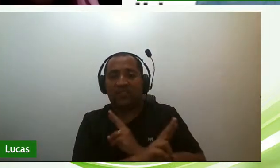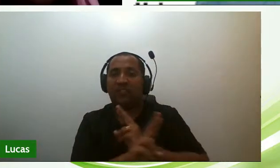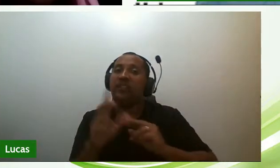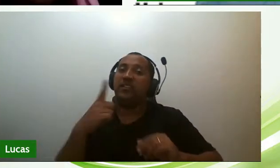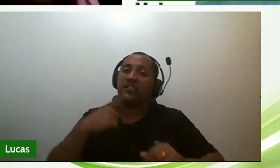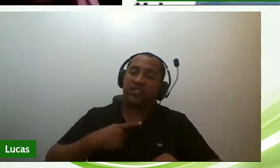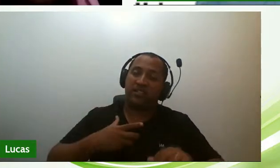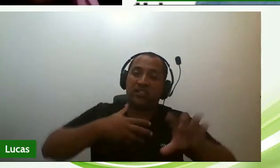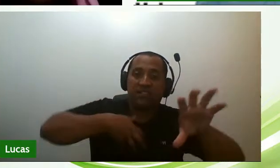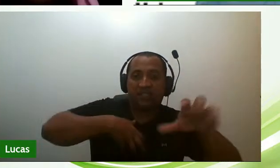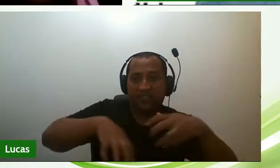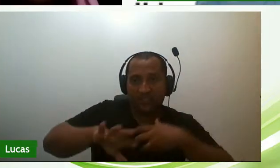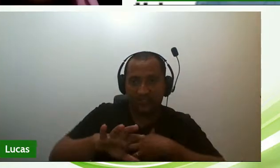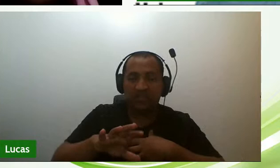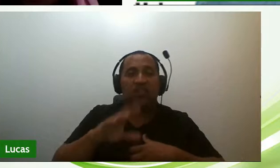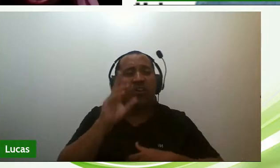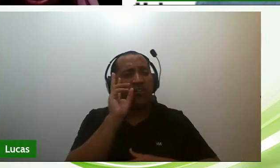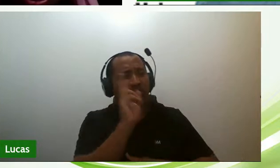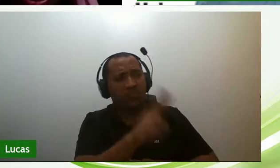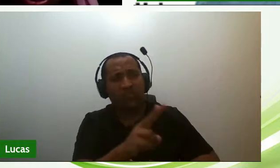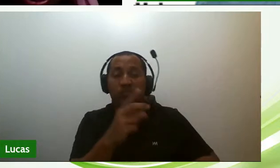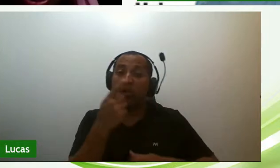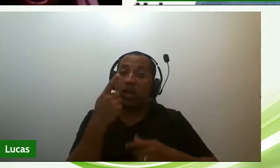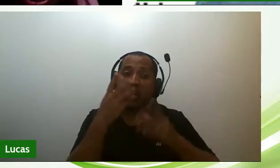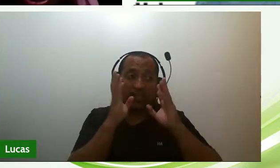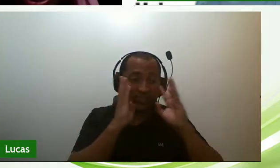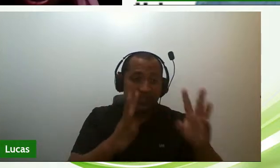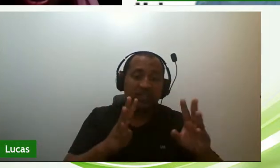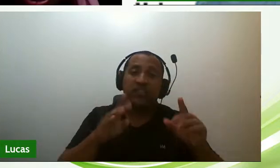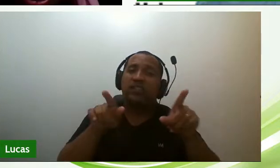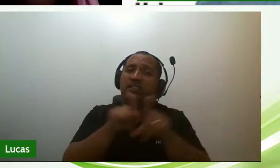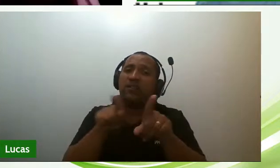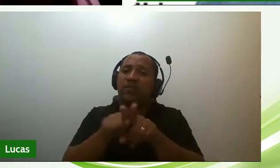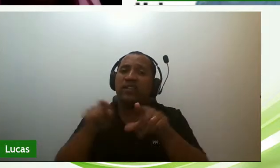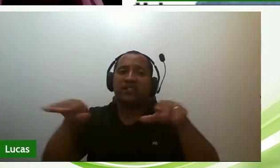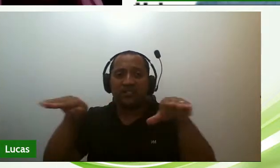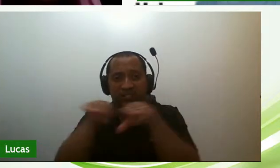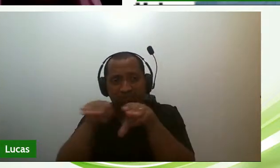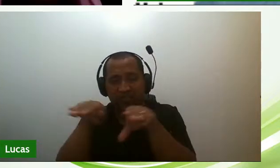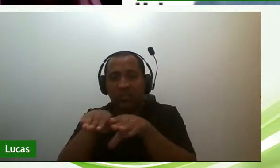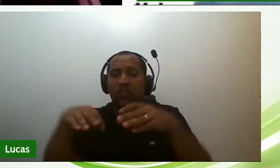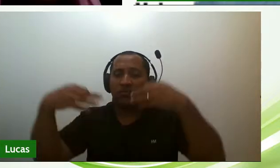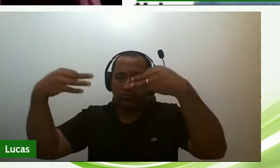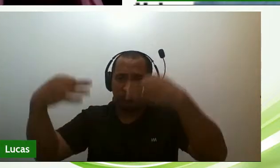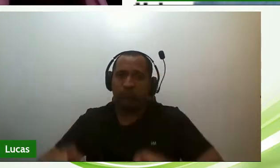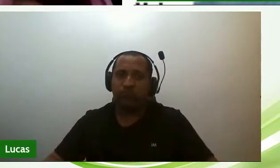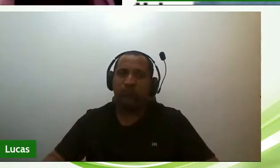empatia, né, ver, ouvir o outro, e equidade, né, justiça,